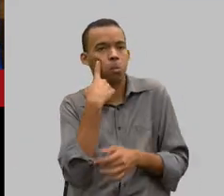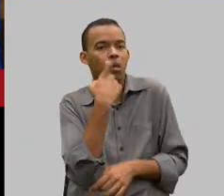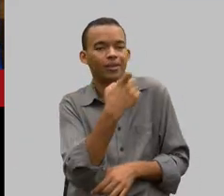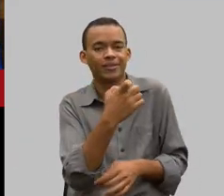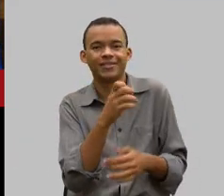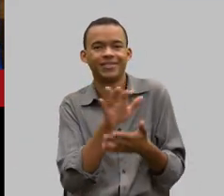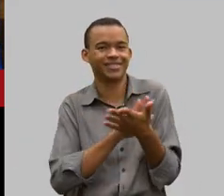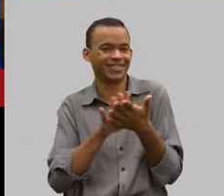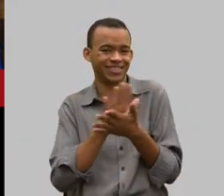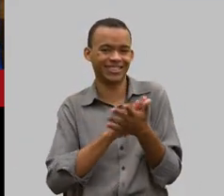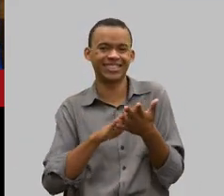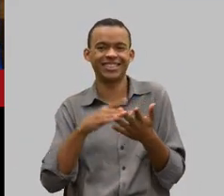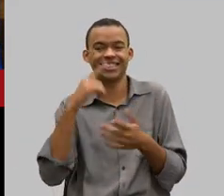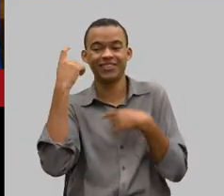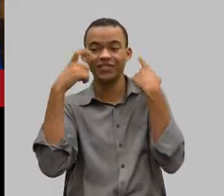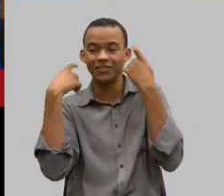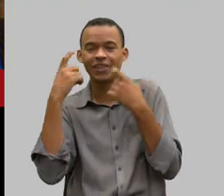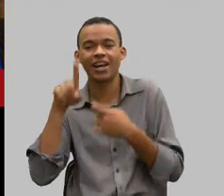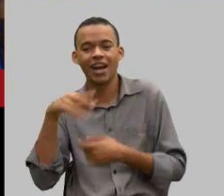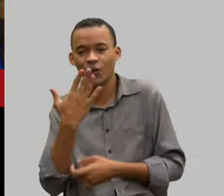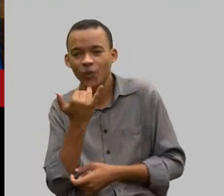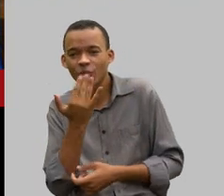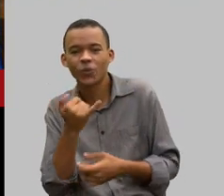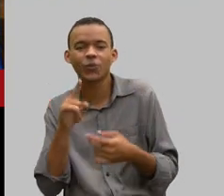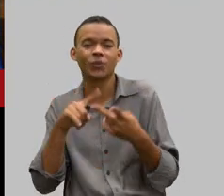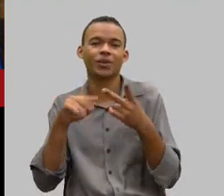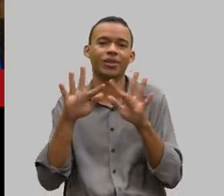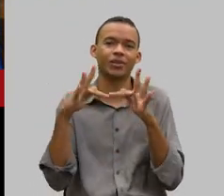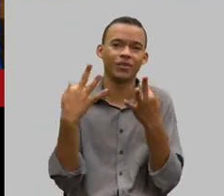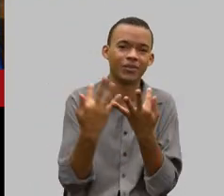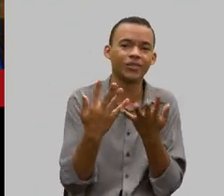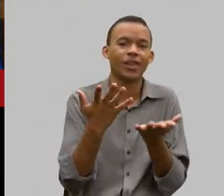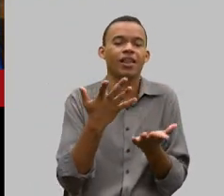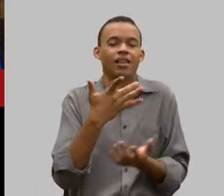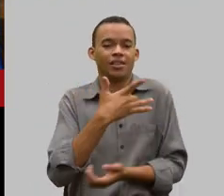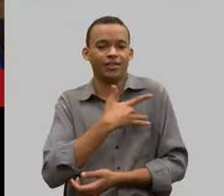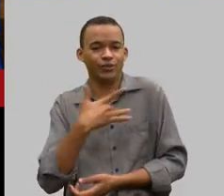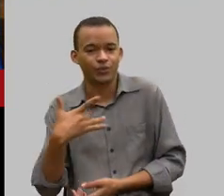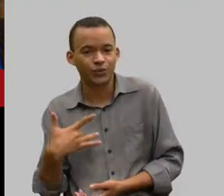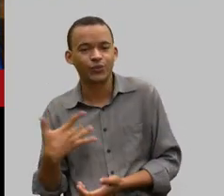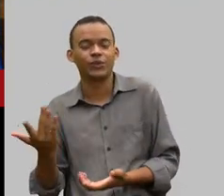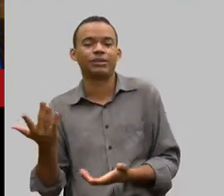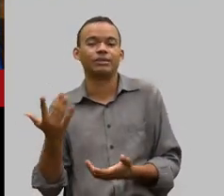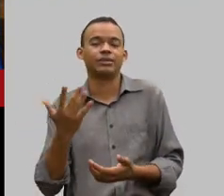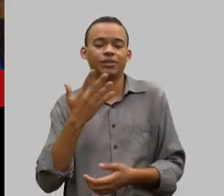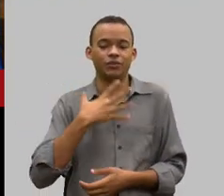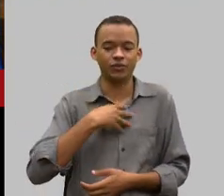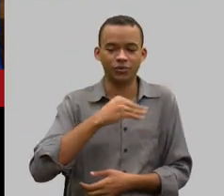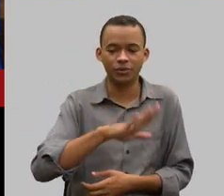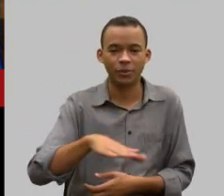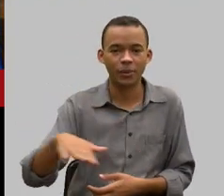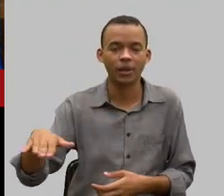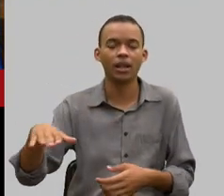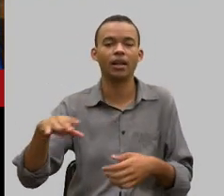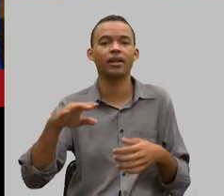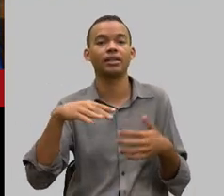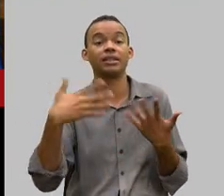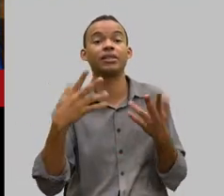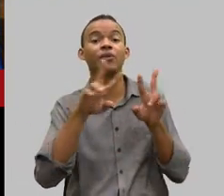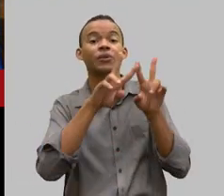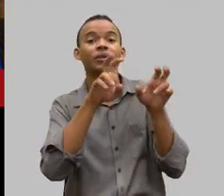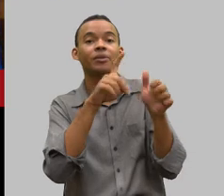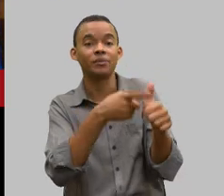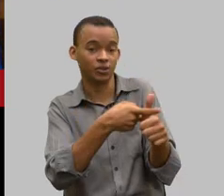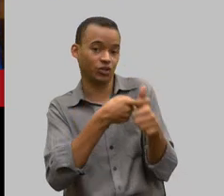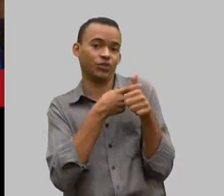a comida que ela vai colocar em casa com a família com a saúde dos filhos né e não tá preocupado com a dívida eh de